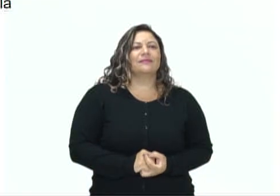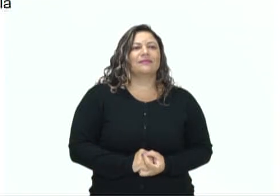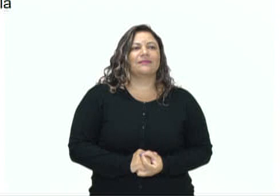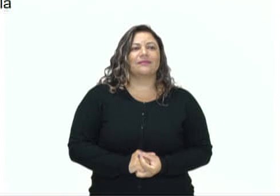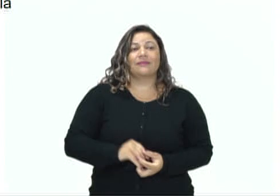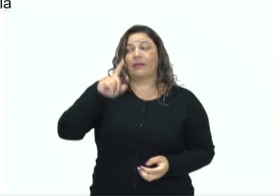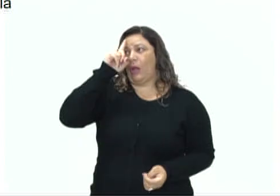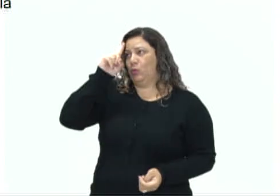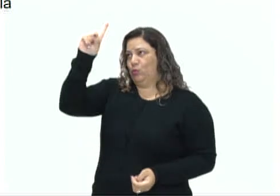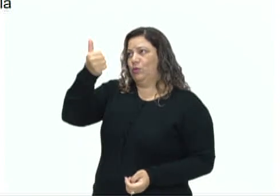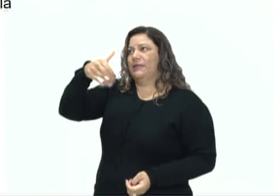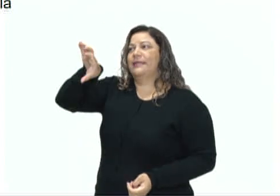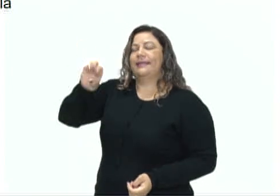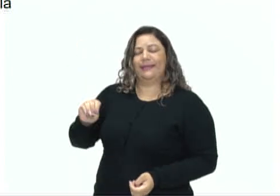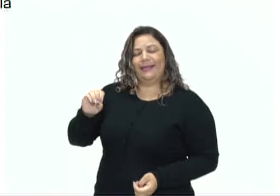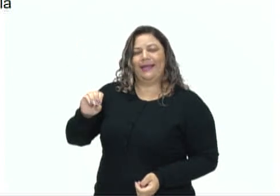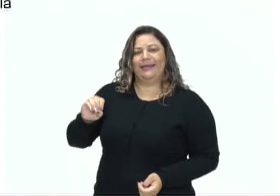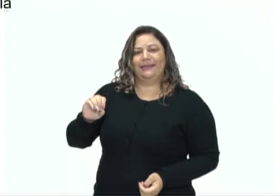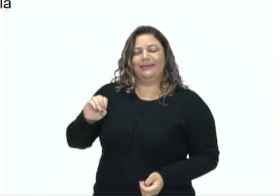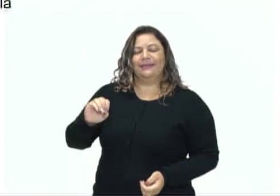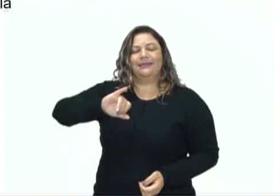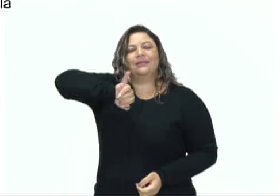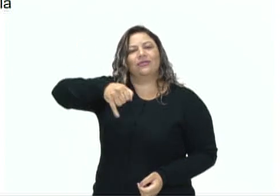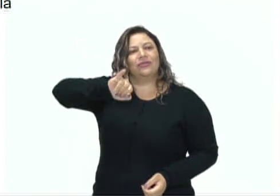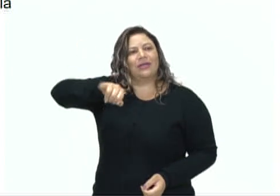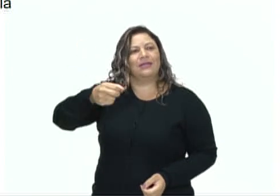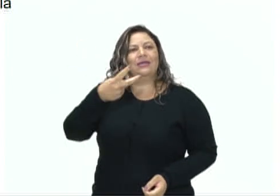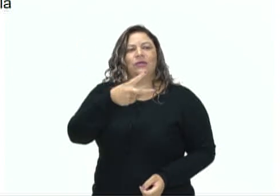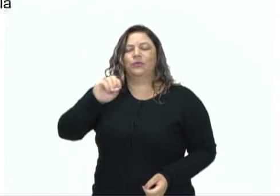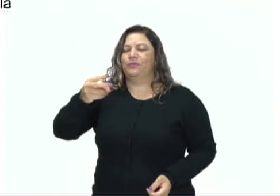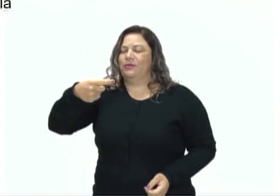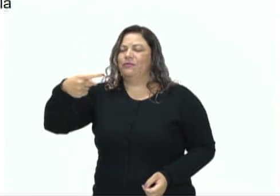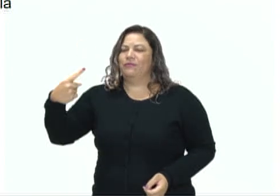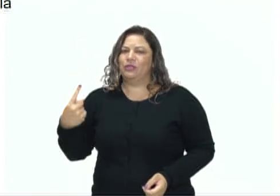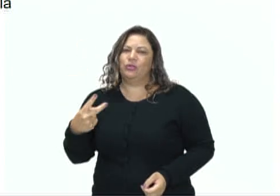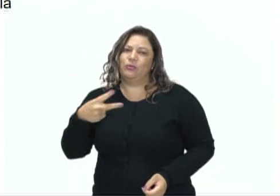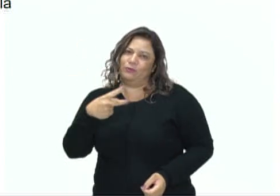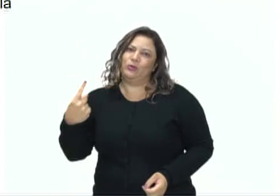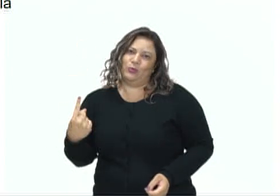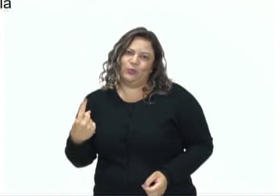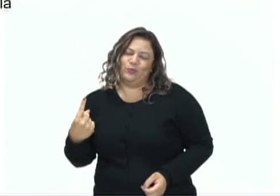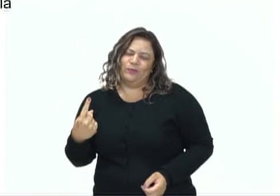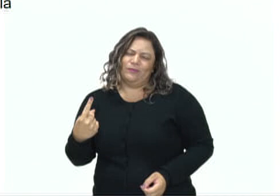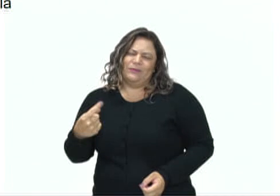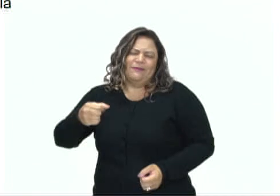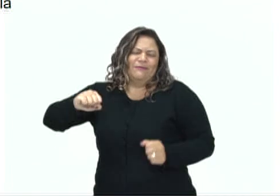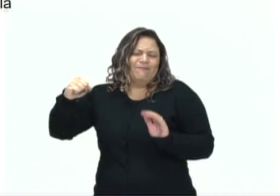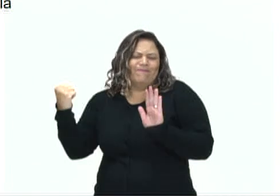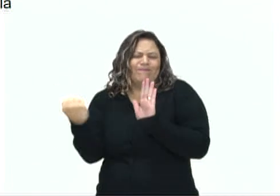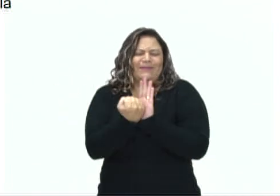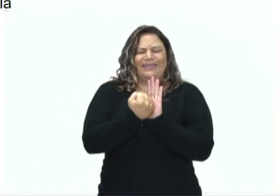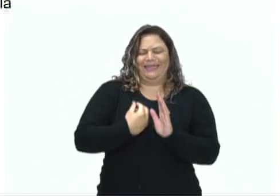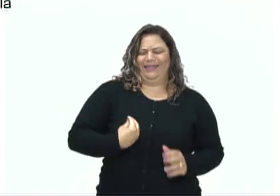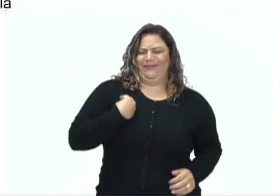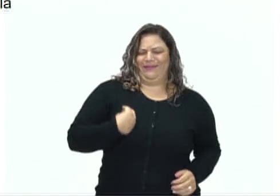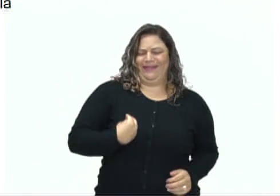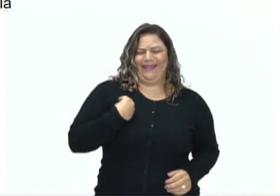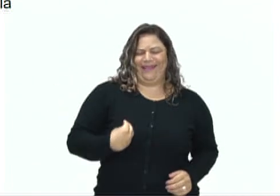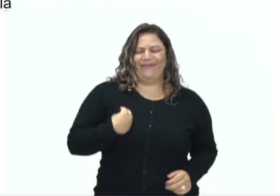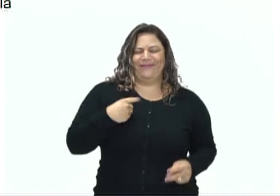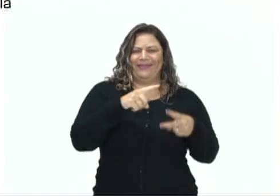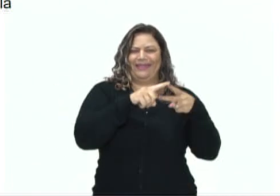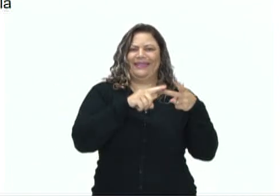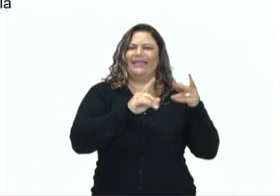O dia 10 de janeiro de 2021 ficou marcado na vida dos recém-casados Adriele Monteiro e Adalberto